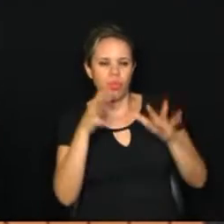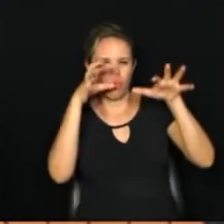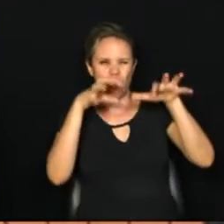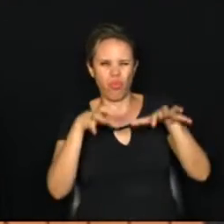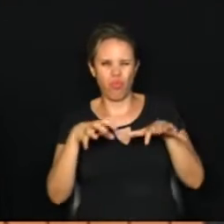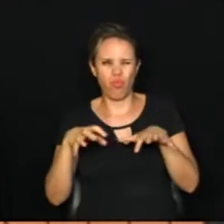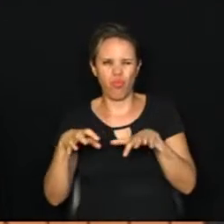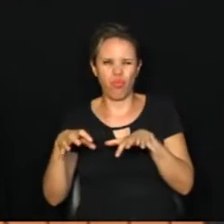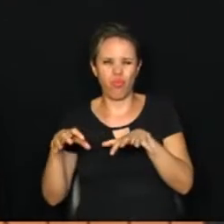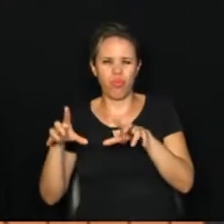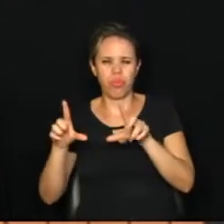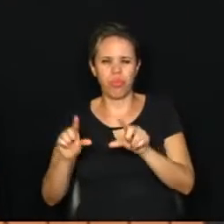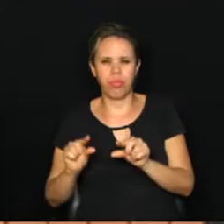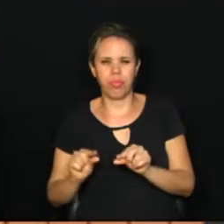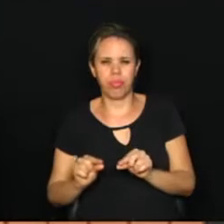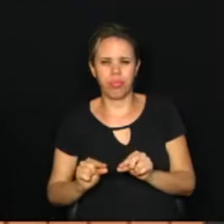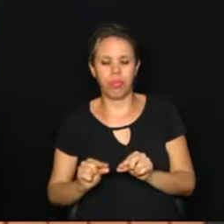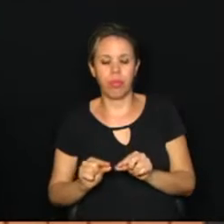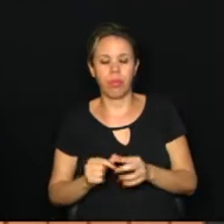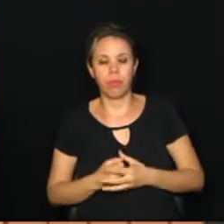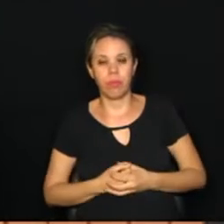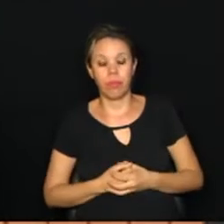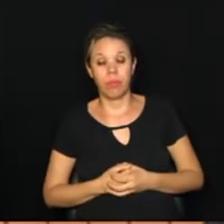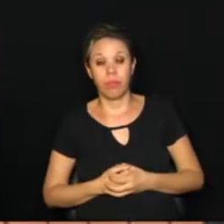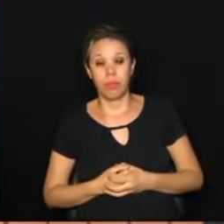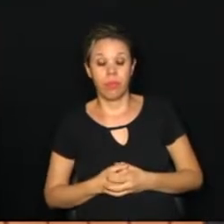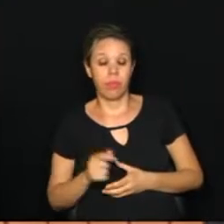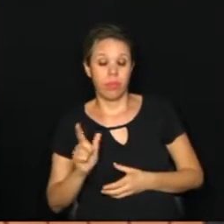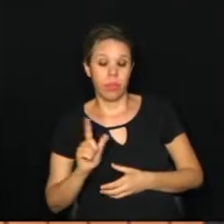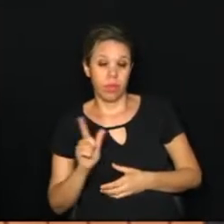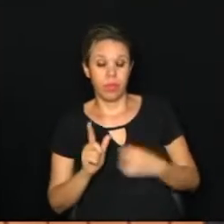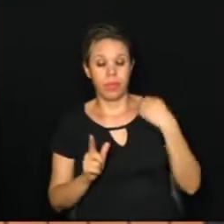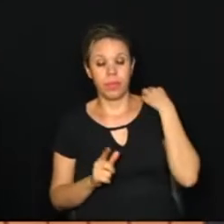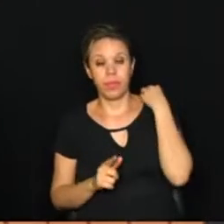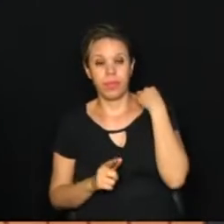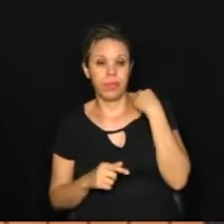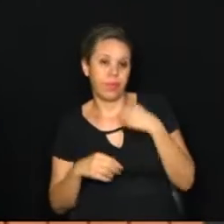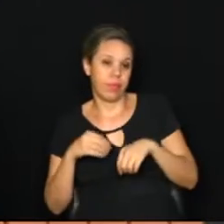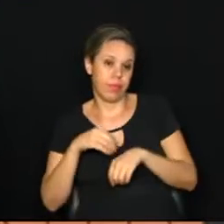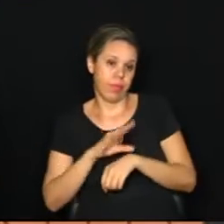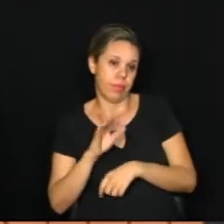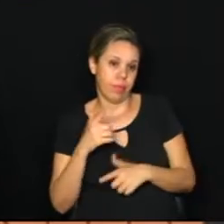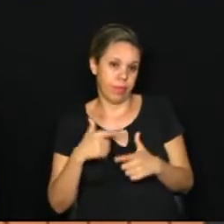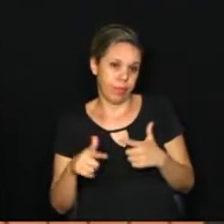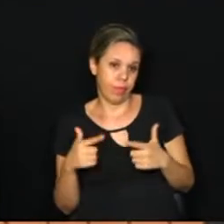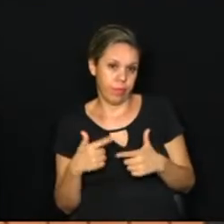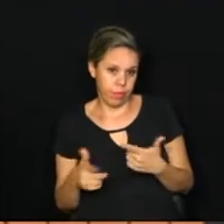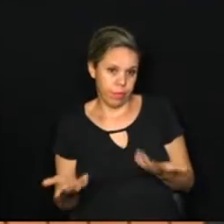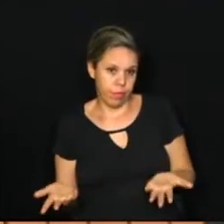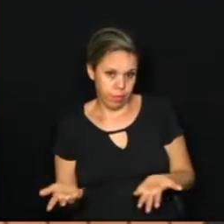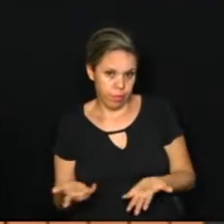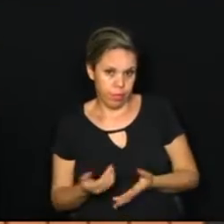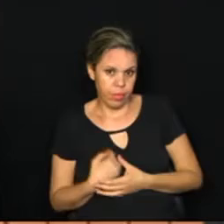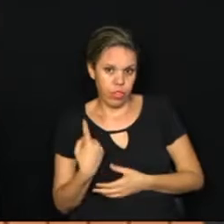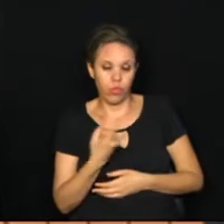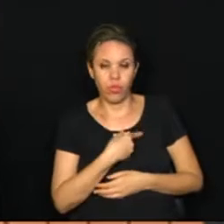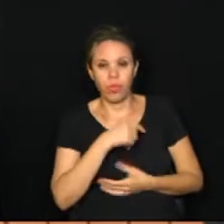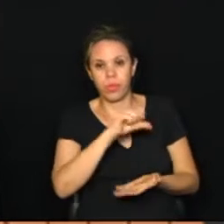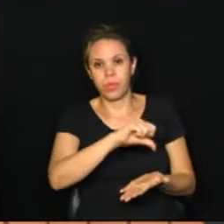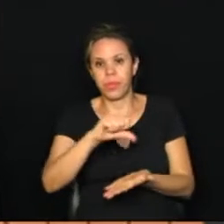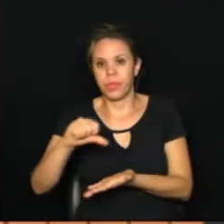chuvas se rareiam, e isso obviamente isso traz consequências para a nossa